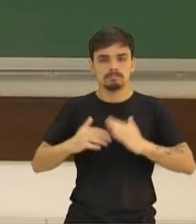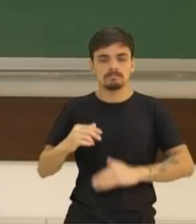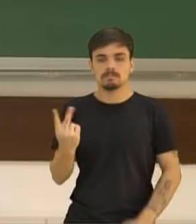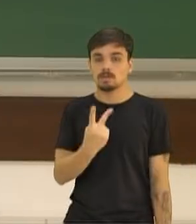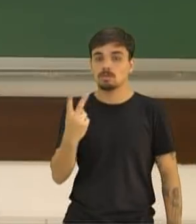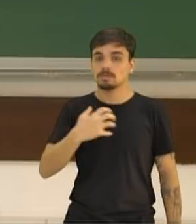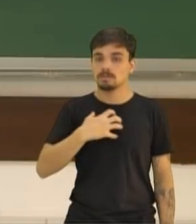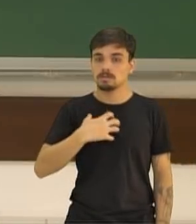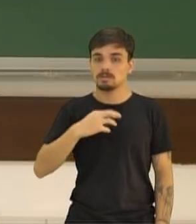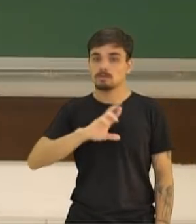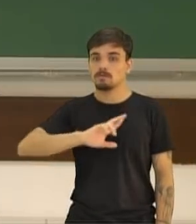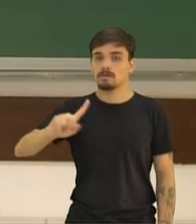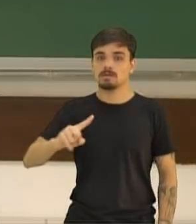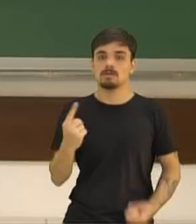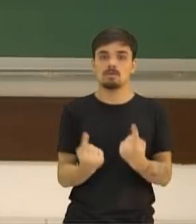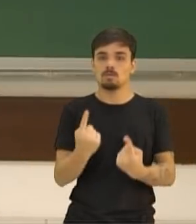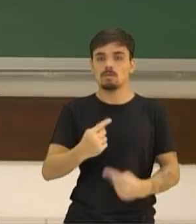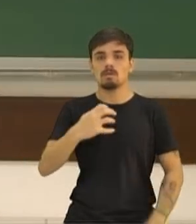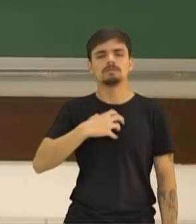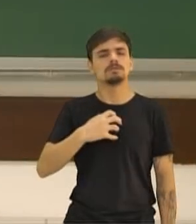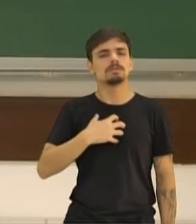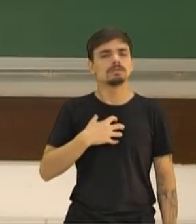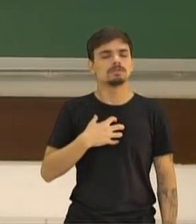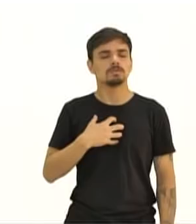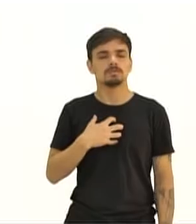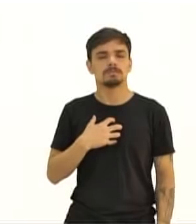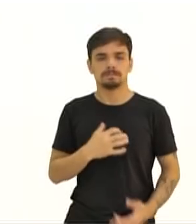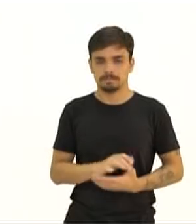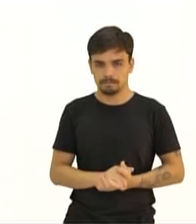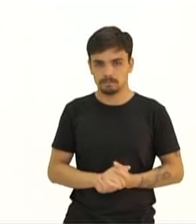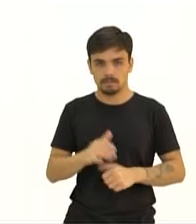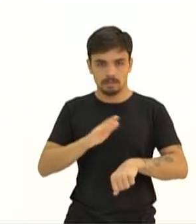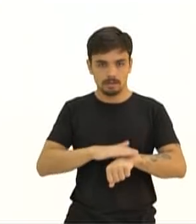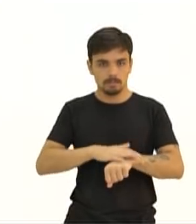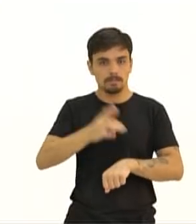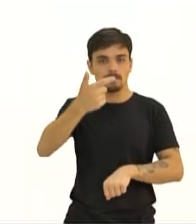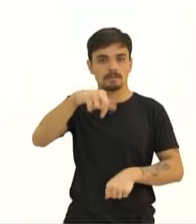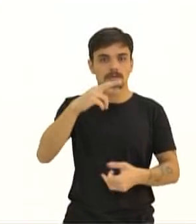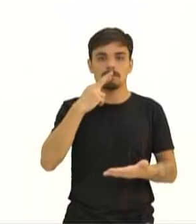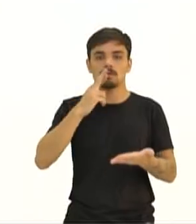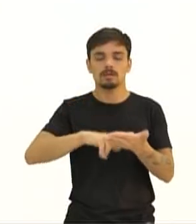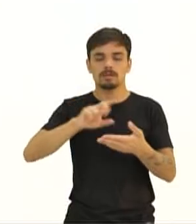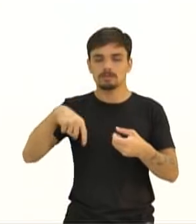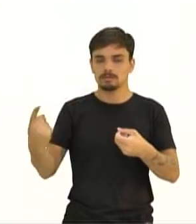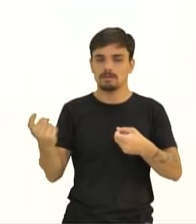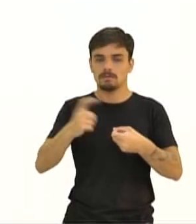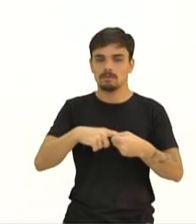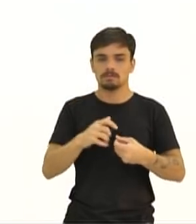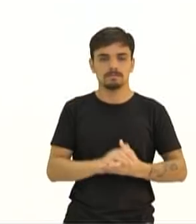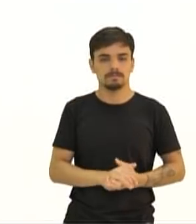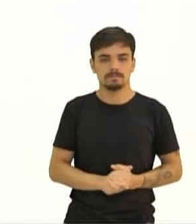sentidos diferentes. Quais são esses sentidos? Vou dar um tempo para você fazer isso e eu já volto.